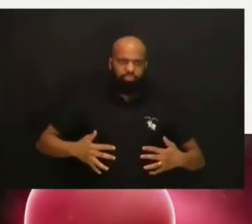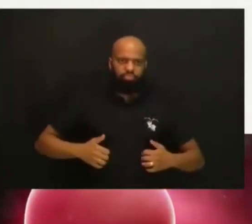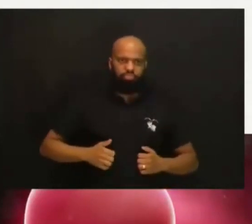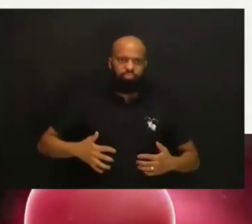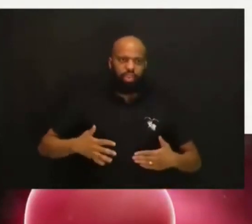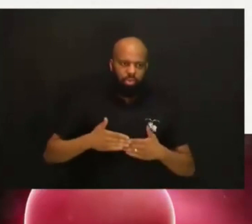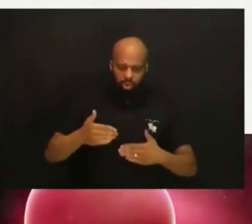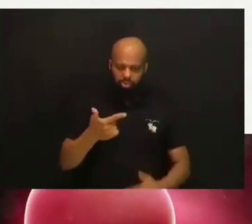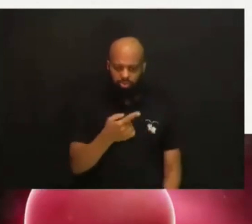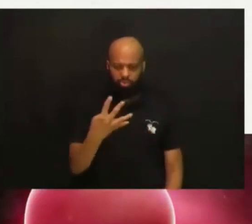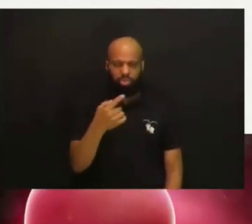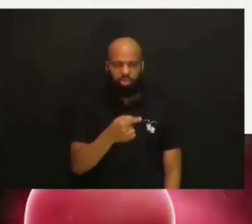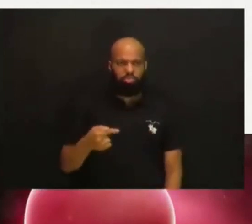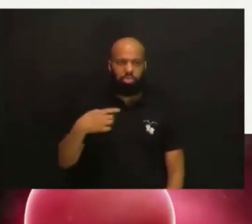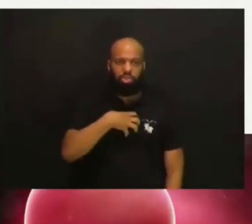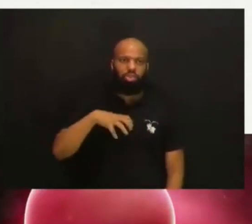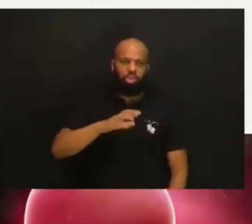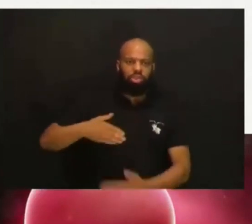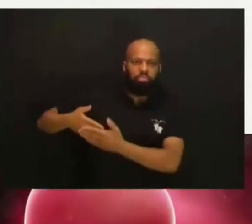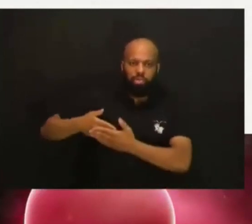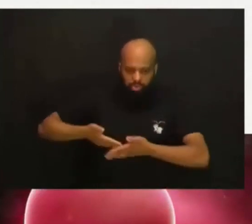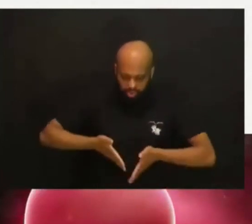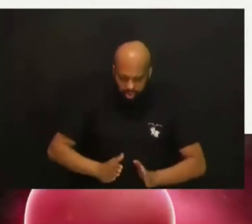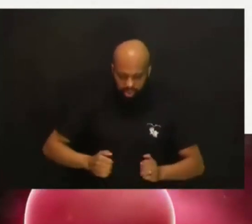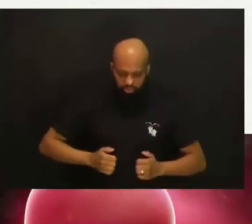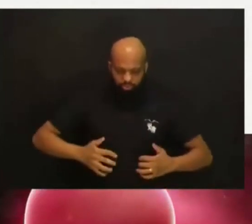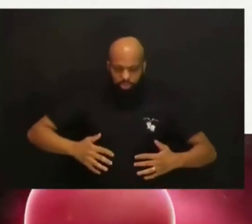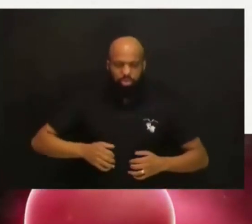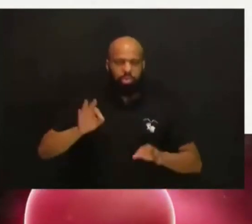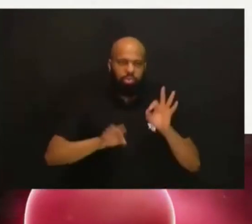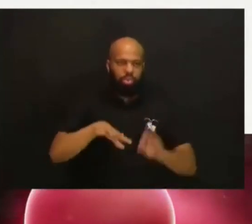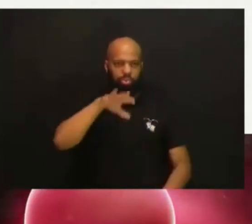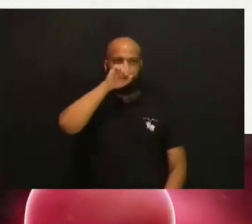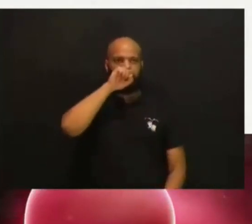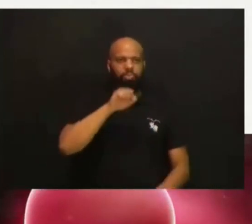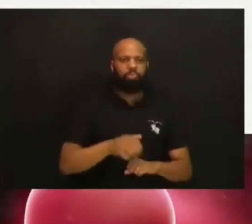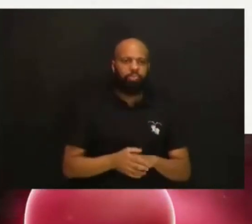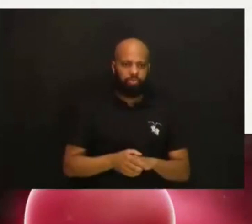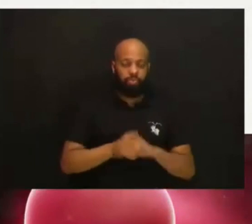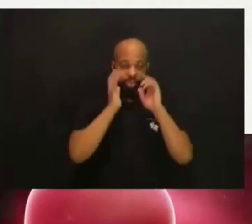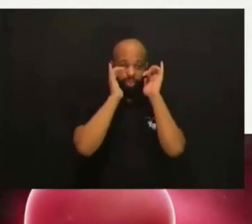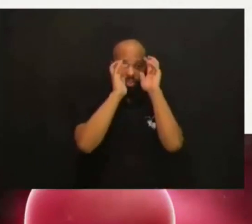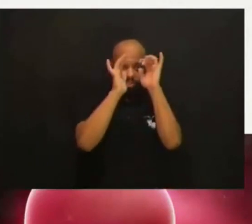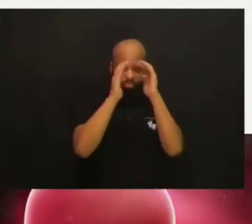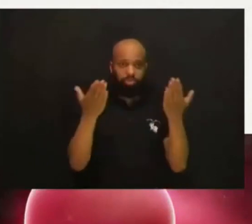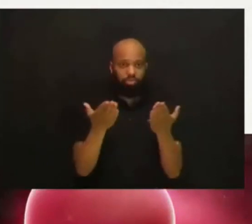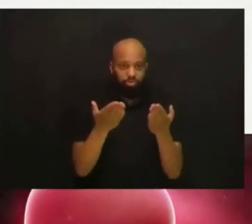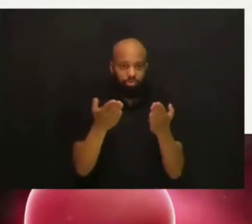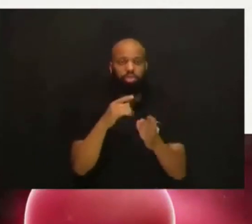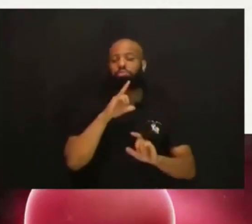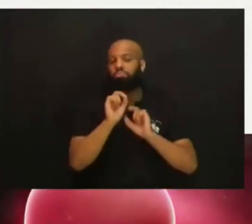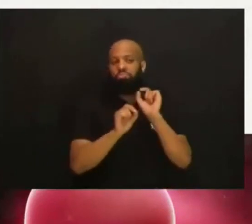pulmão, para que esse bebê nasça já com pulmões mais preparados. O cérebro aqui nessa fase consome cerca